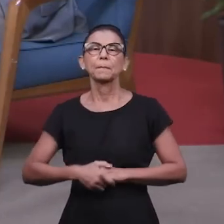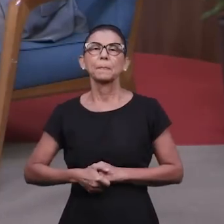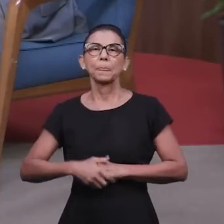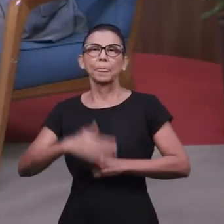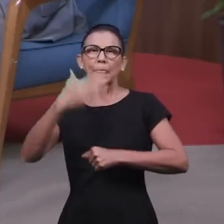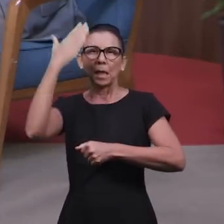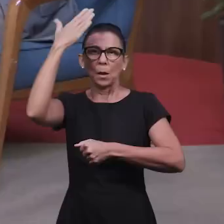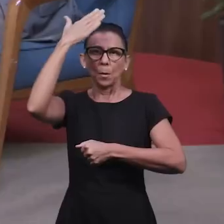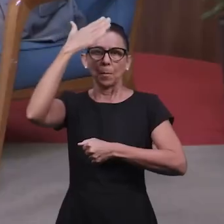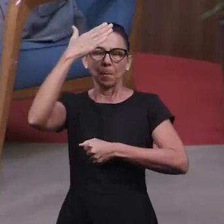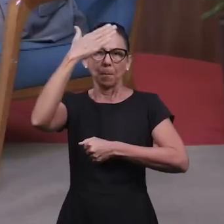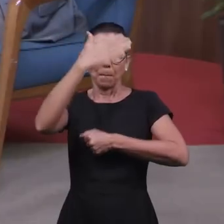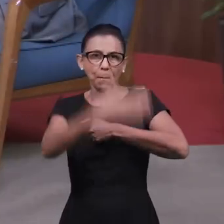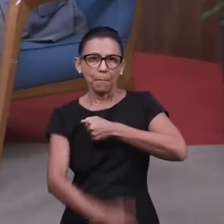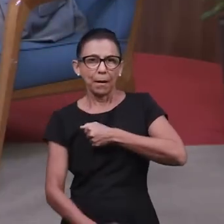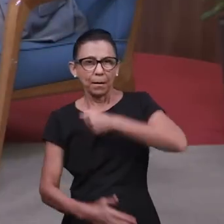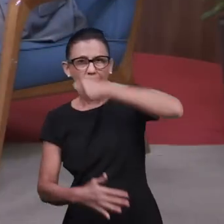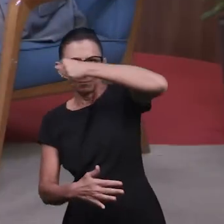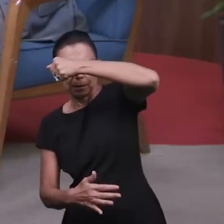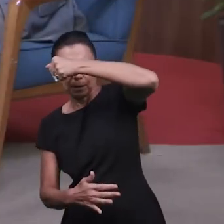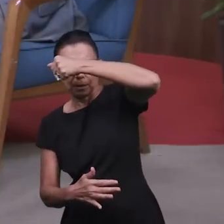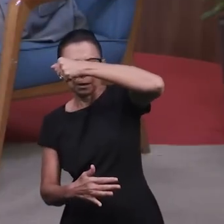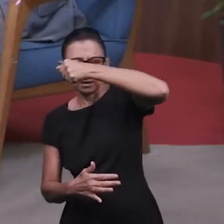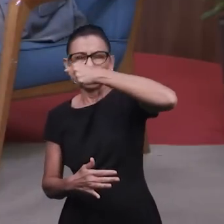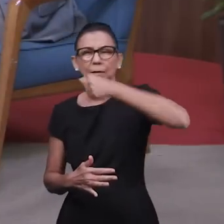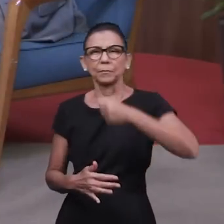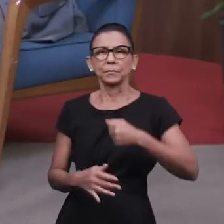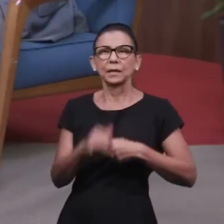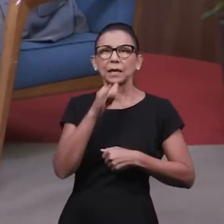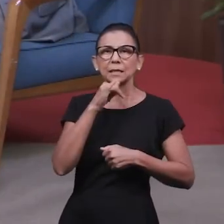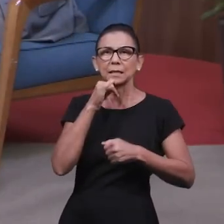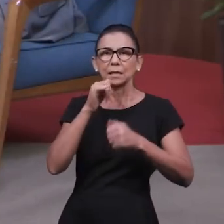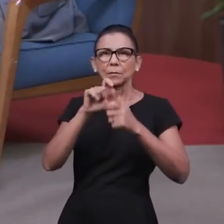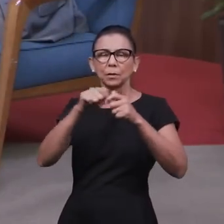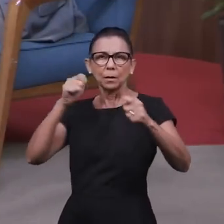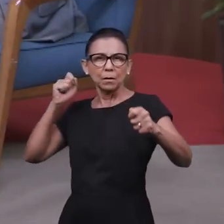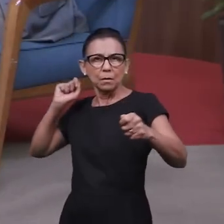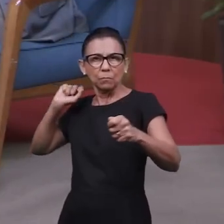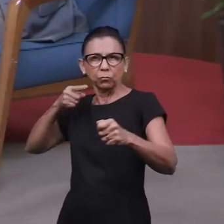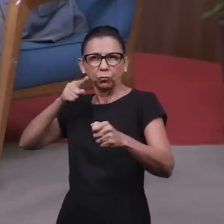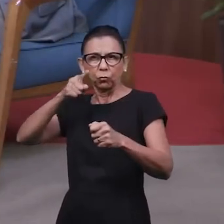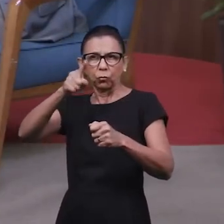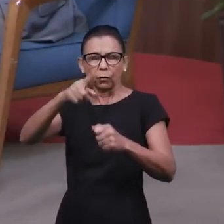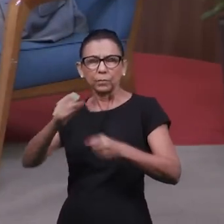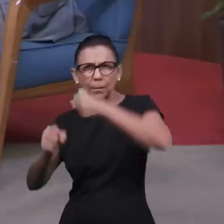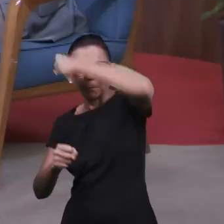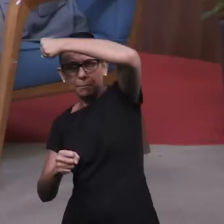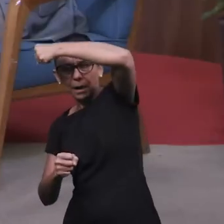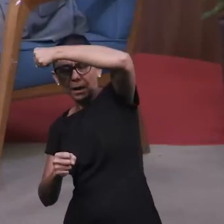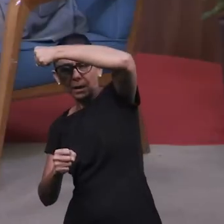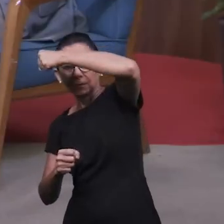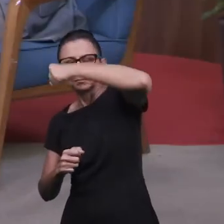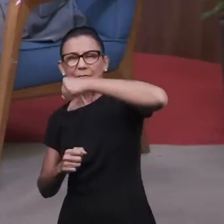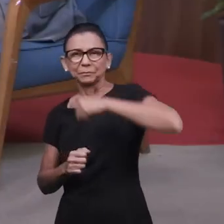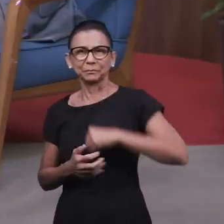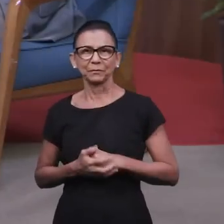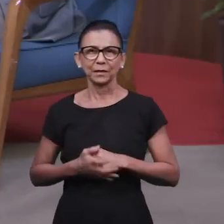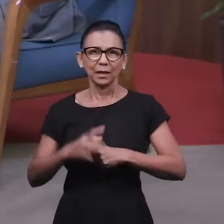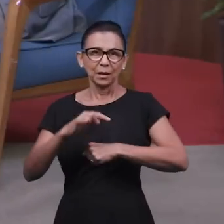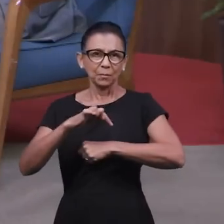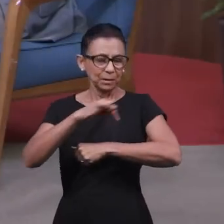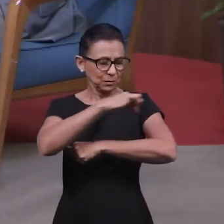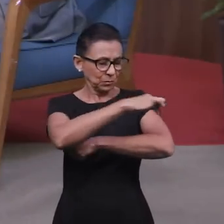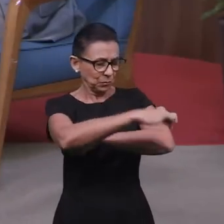para defesas de ataques que vêm à distância. Você pode, né, movê-lo para um lado para o outro. E o broquel é um escudo